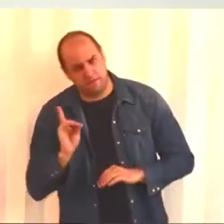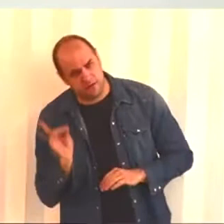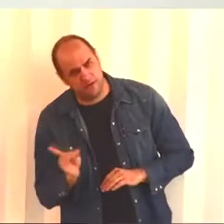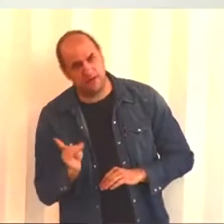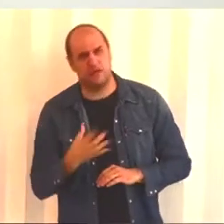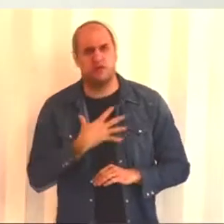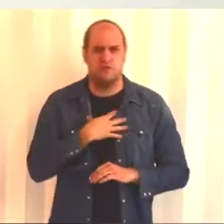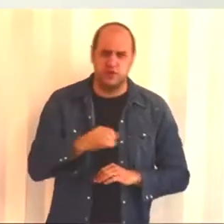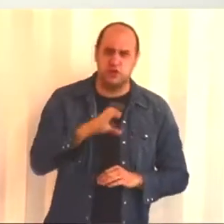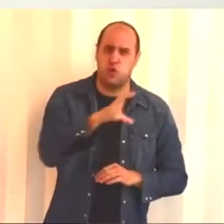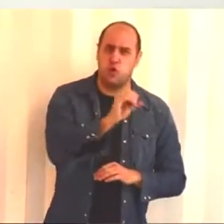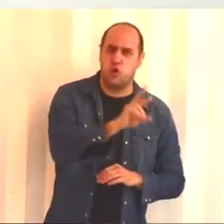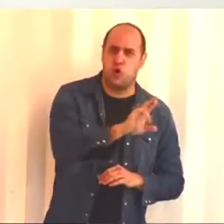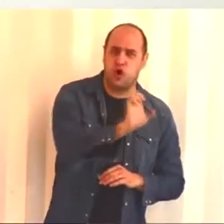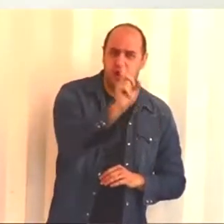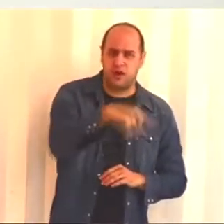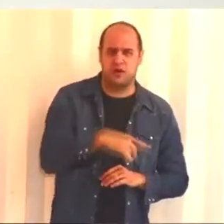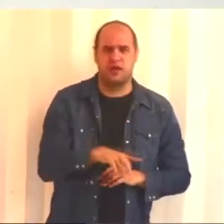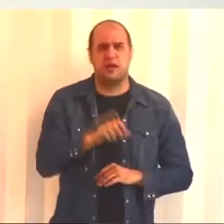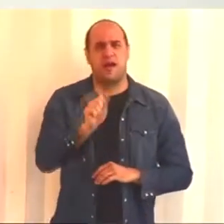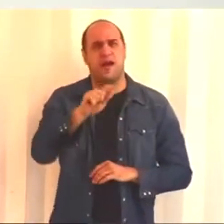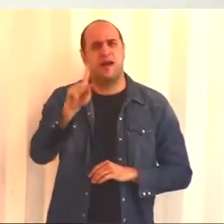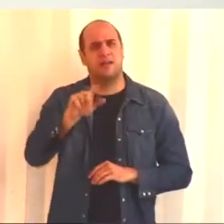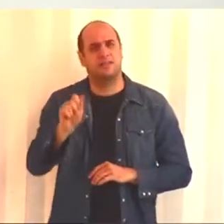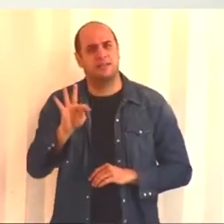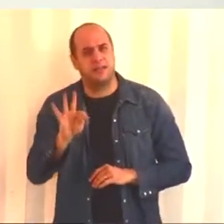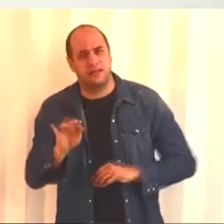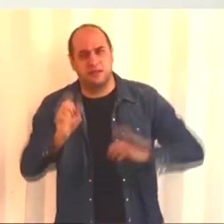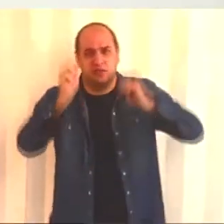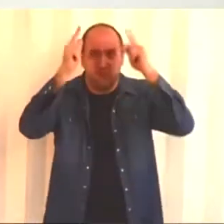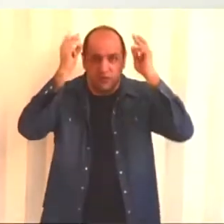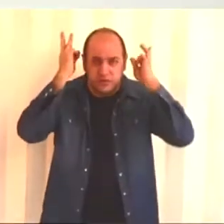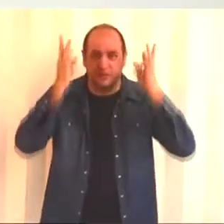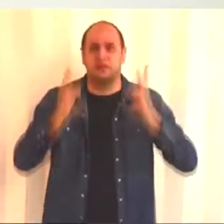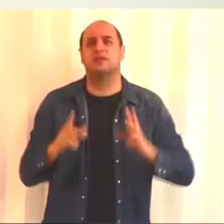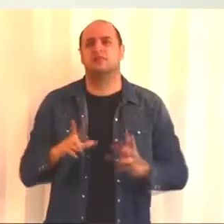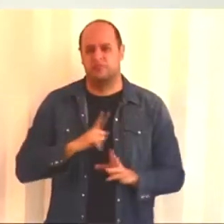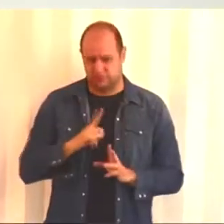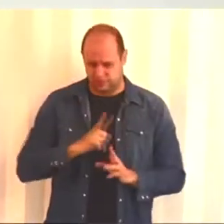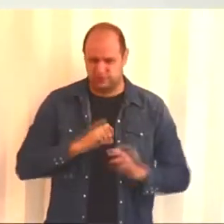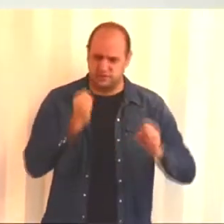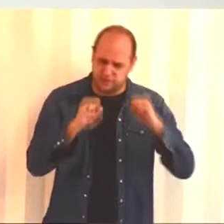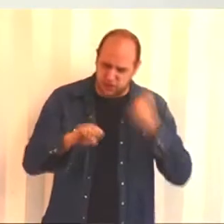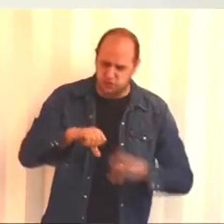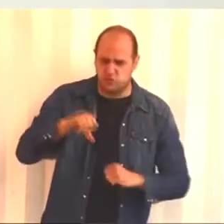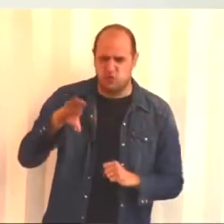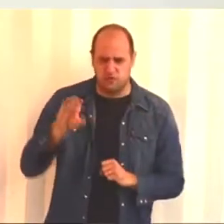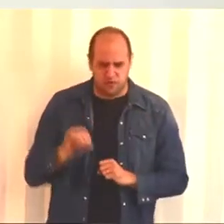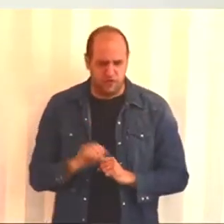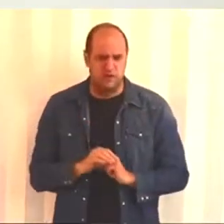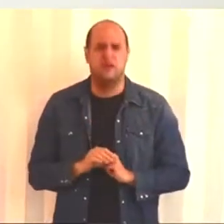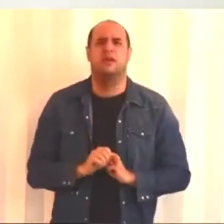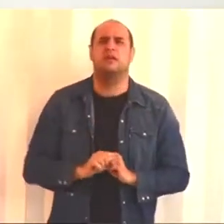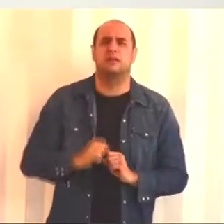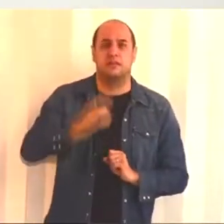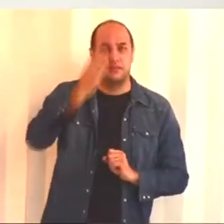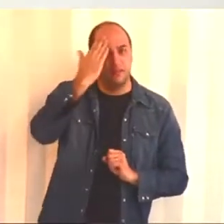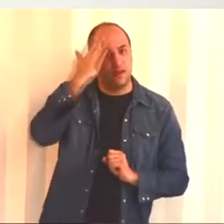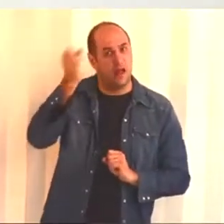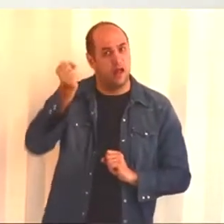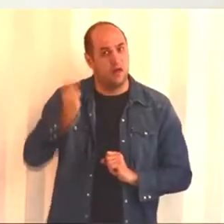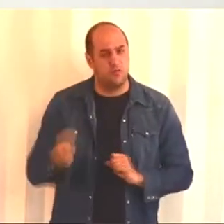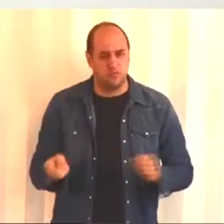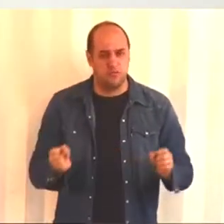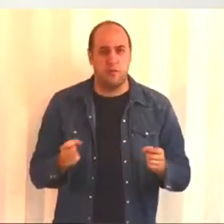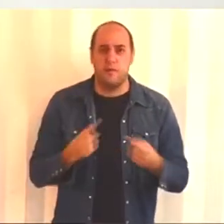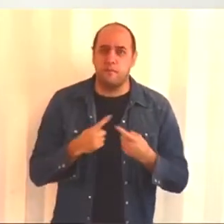aos filhos de Coré, salmos de Asaf, Moisés também tem aqui o seu salmo, no Salmo 90, temos o salmo de Salomão, mas esse